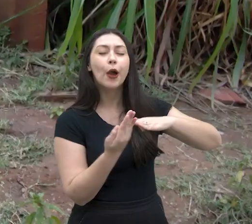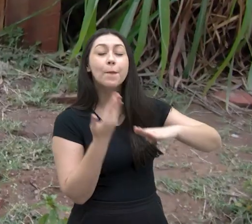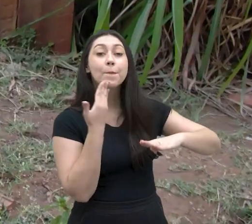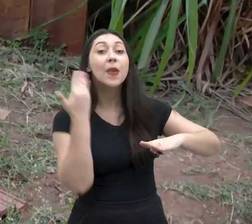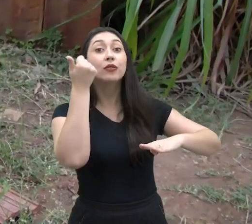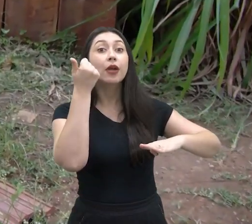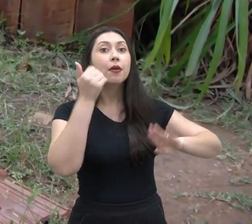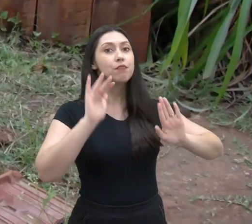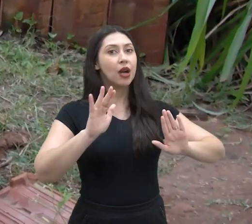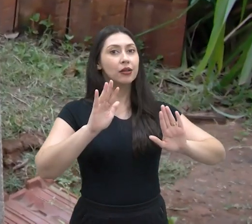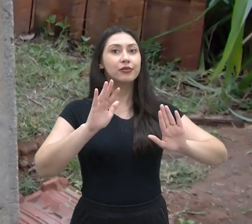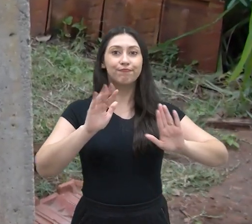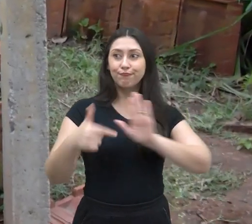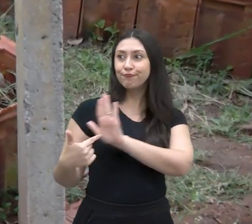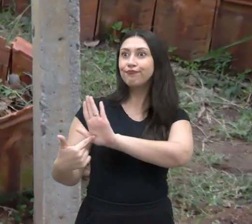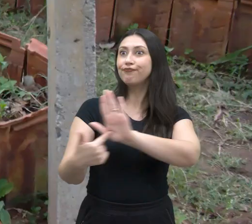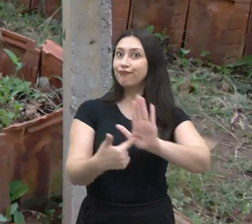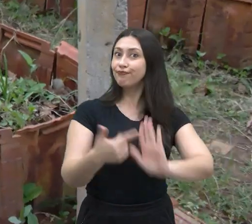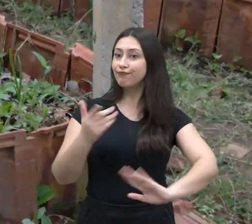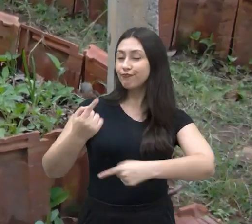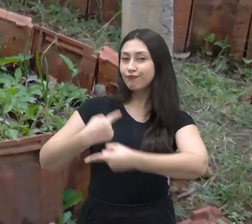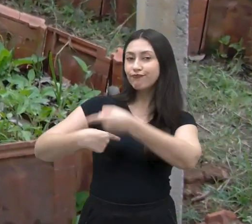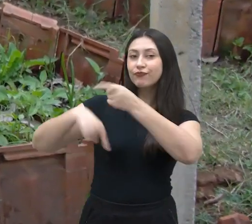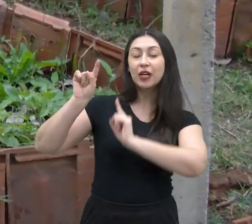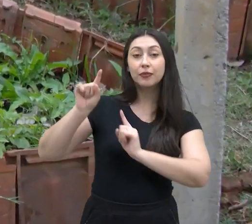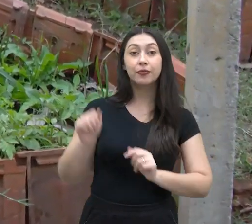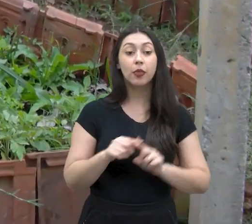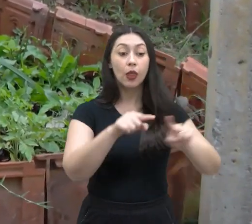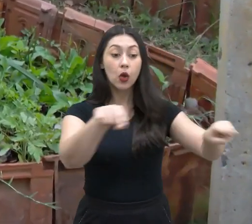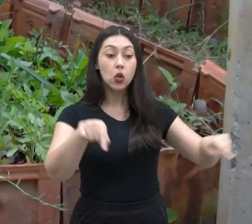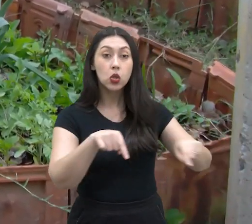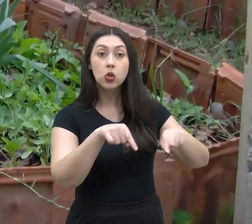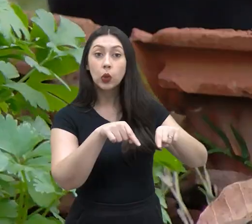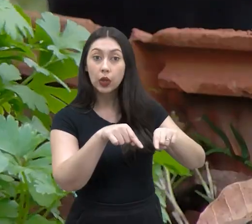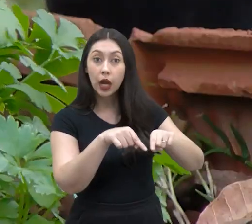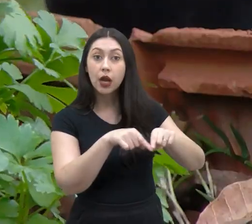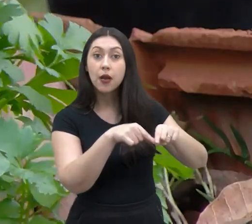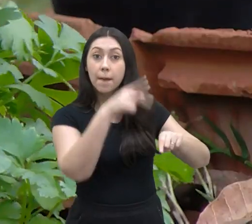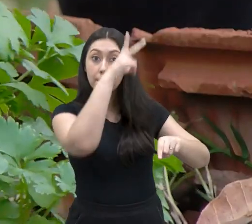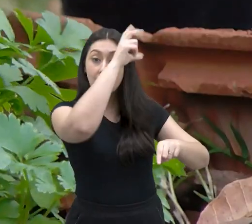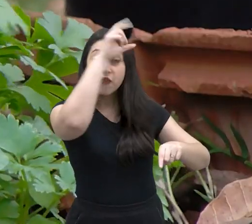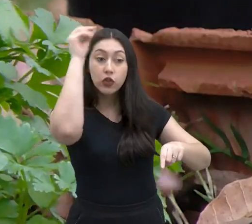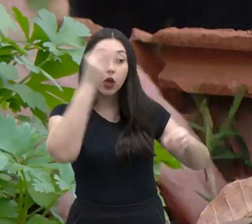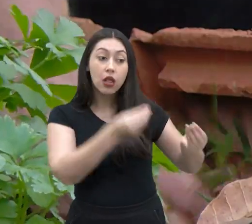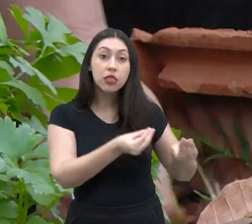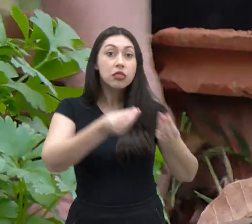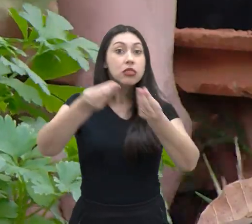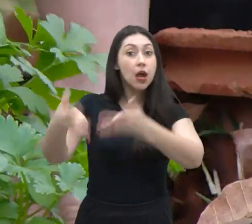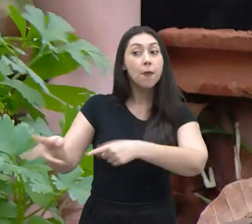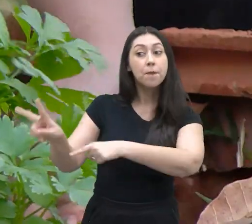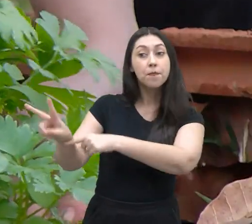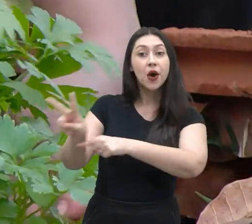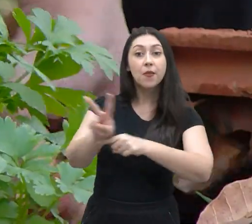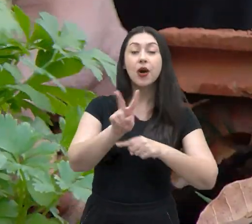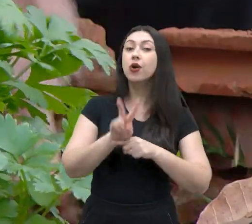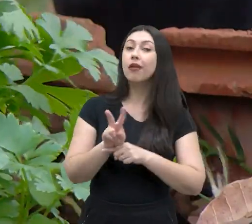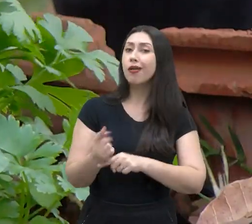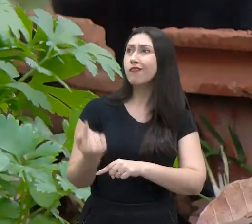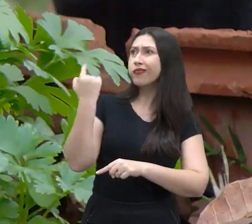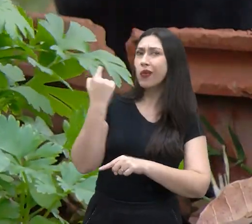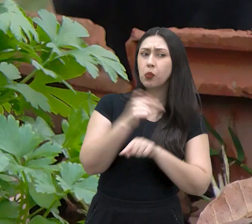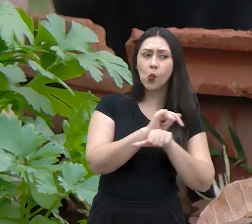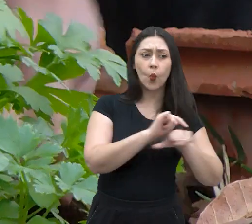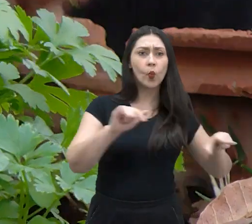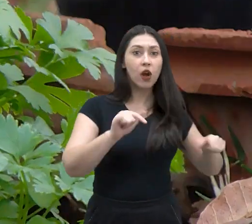visíveis. Essa área verde foi cedida pela prefeitura para o cuidado da associação. O espaço antes sem uso agora abriga